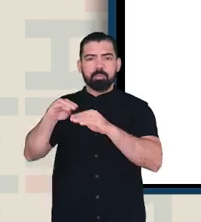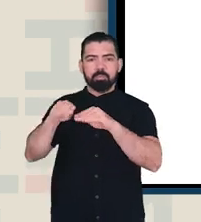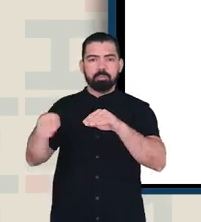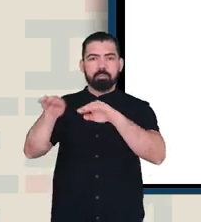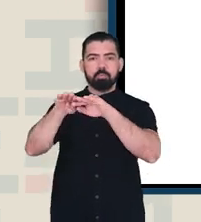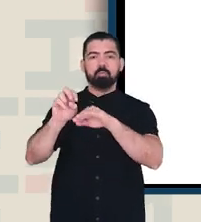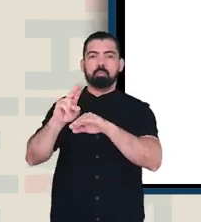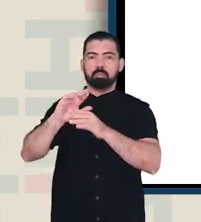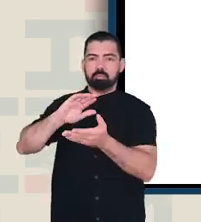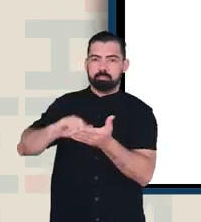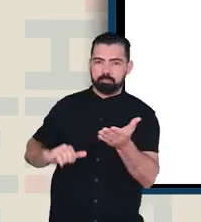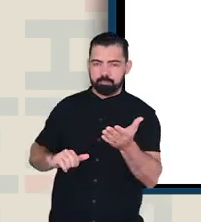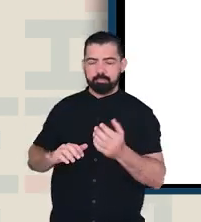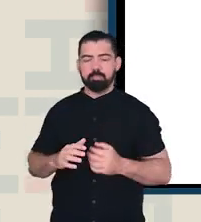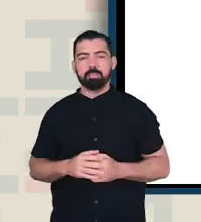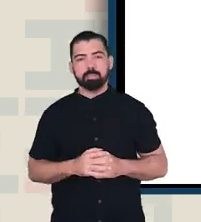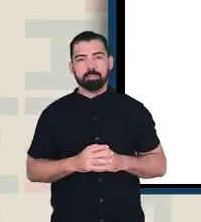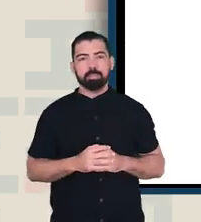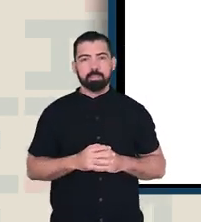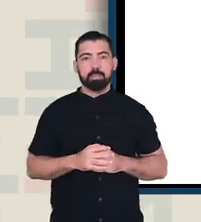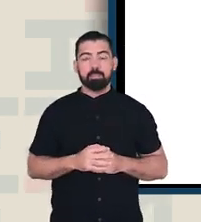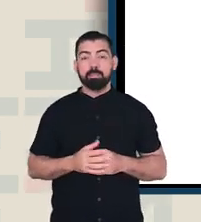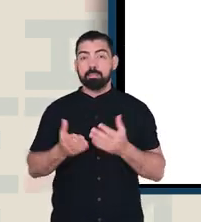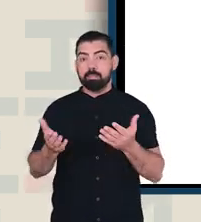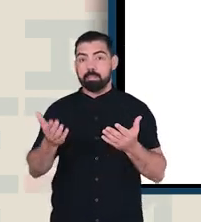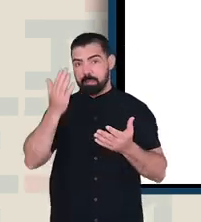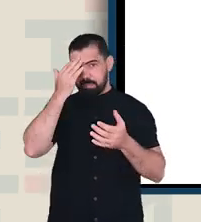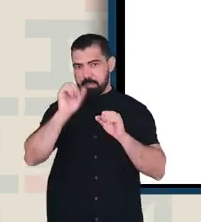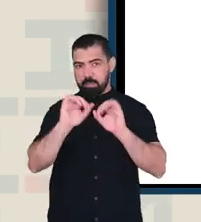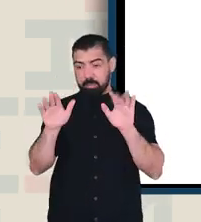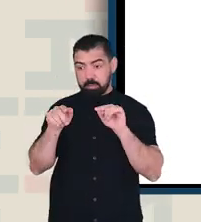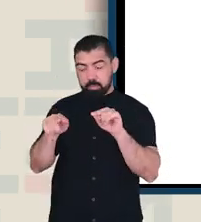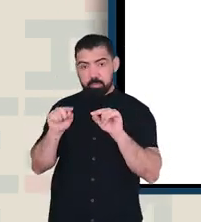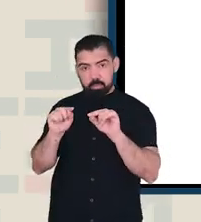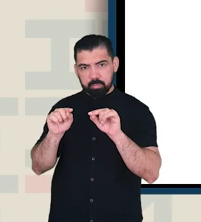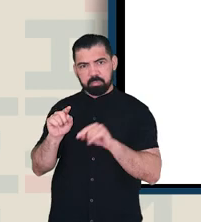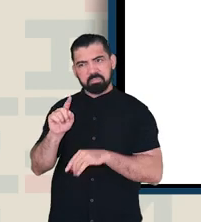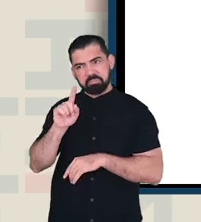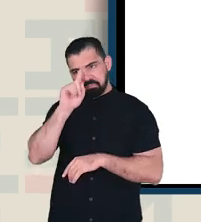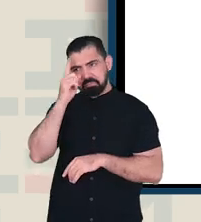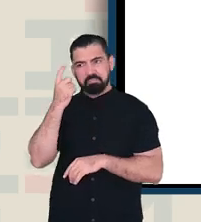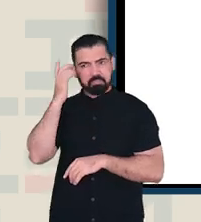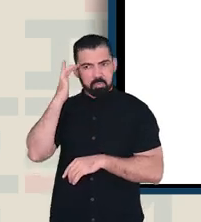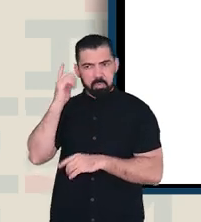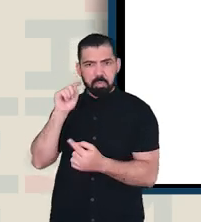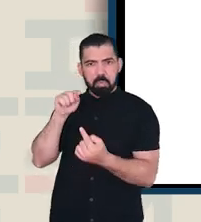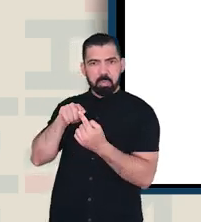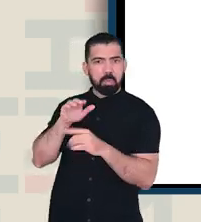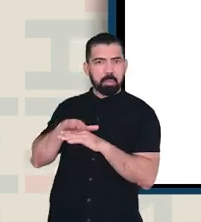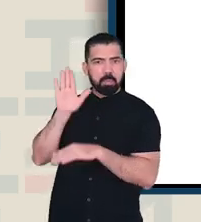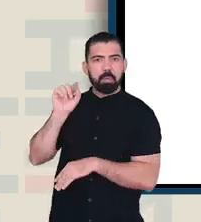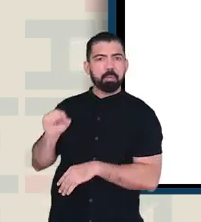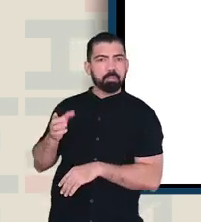ou toma seu lugar. Então, aqui já estaríamos mais para uma ideia onde